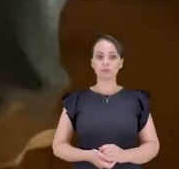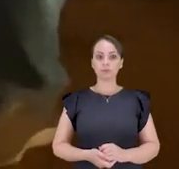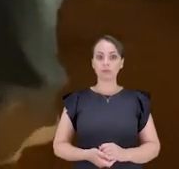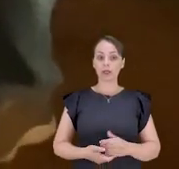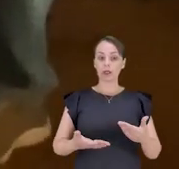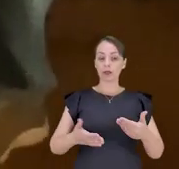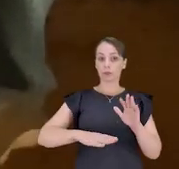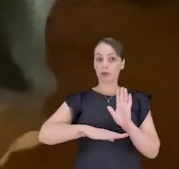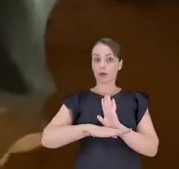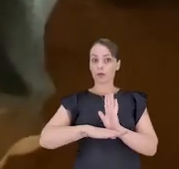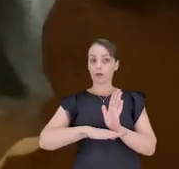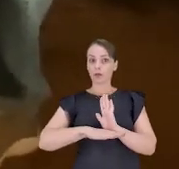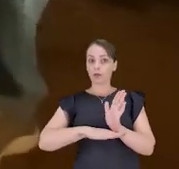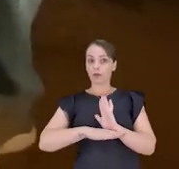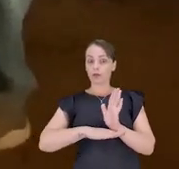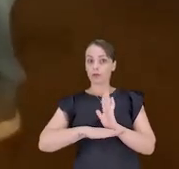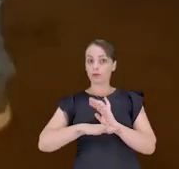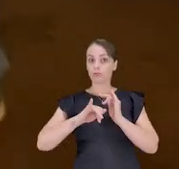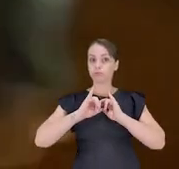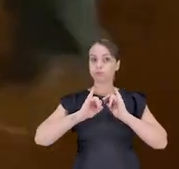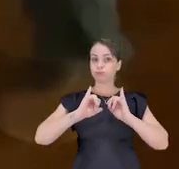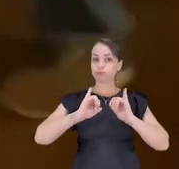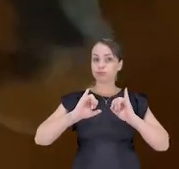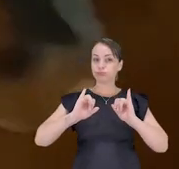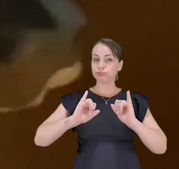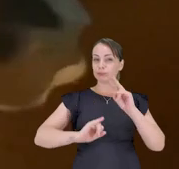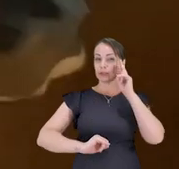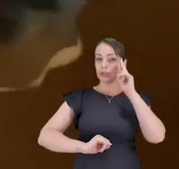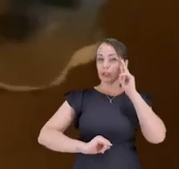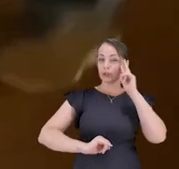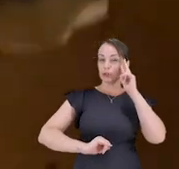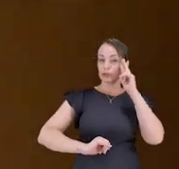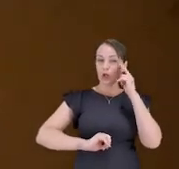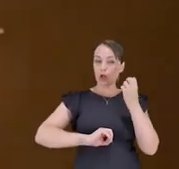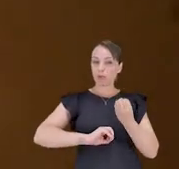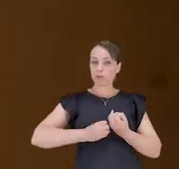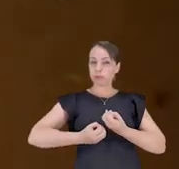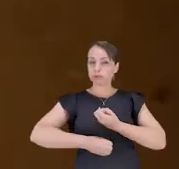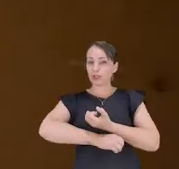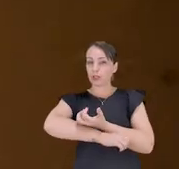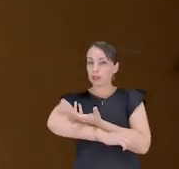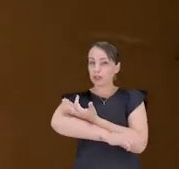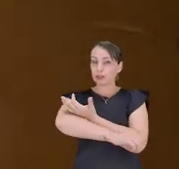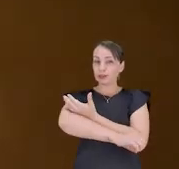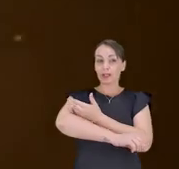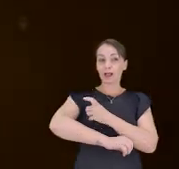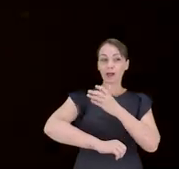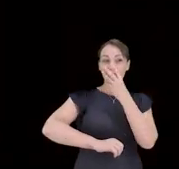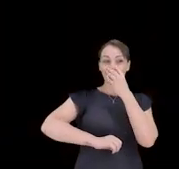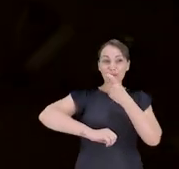Nesse vídeo, contaremos a história emocionante de um tatu sedento que veio buscar nossa ajuda para obter um pouco de